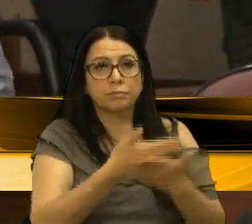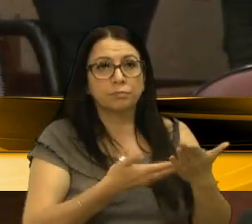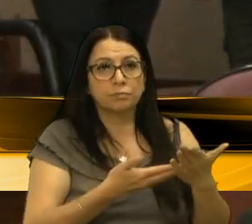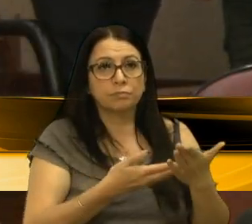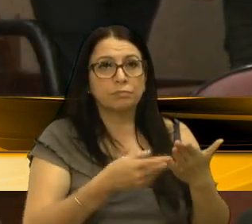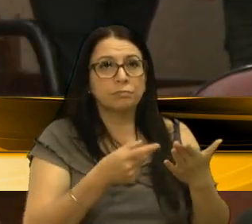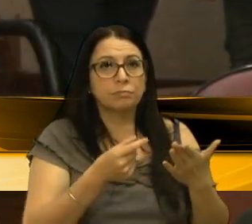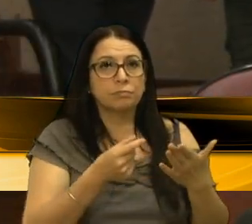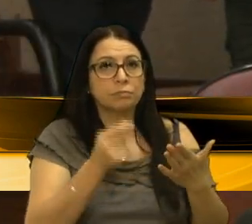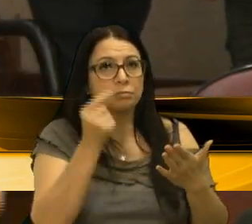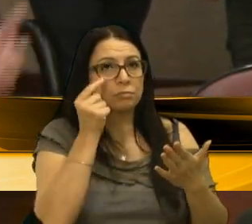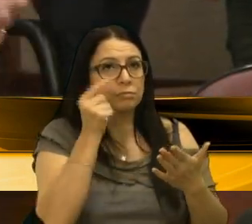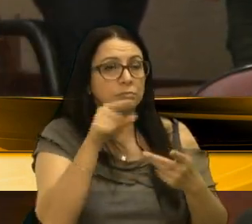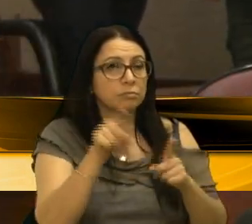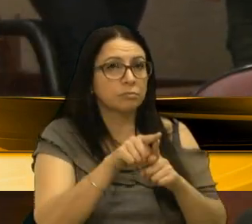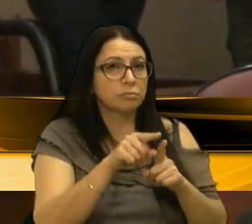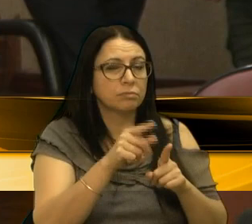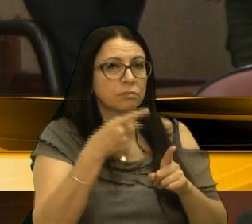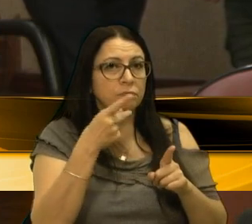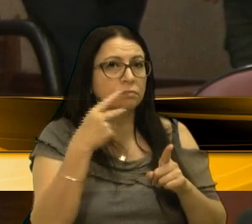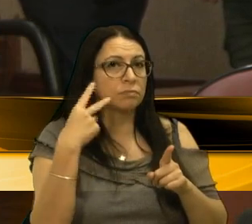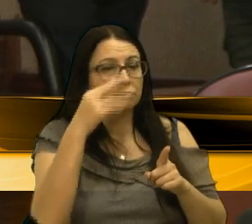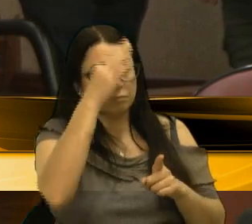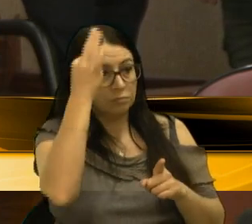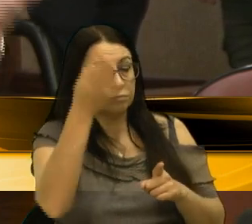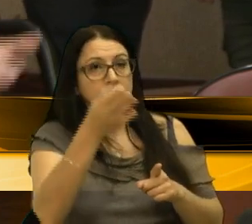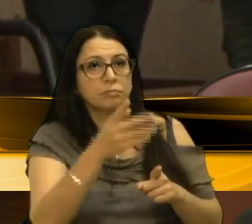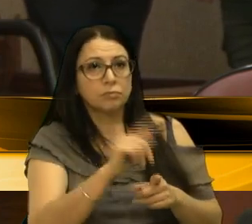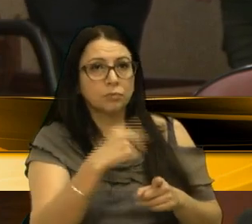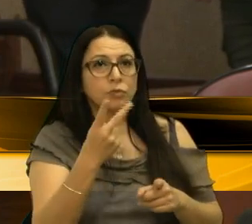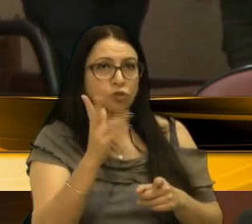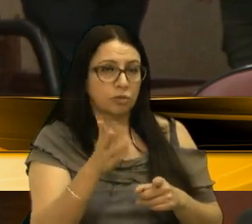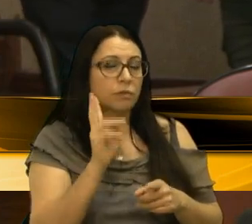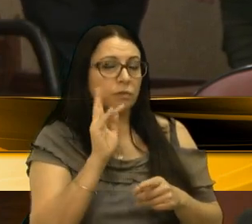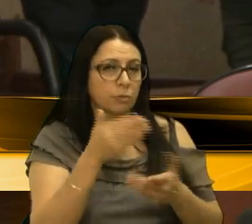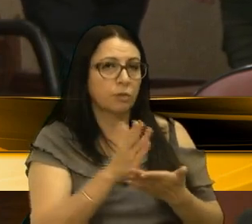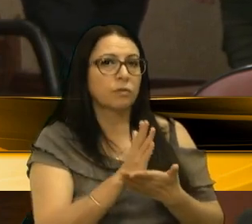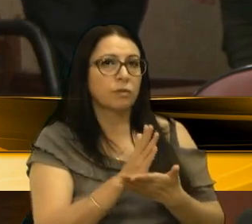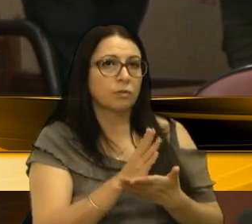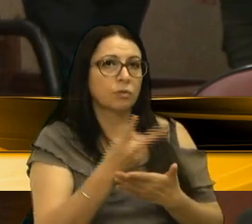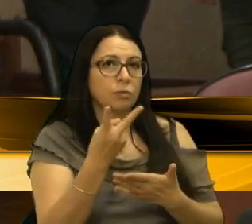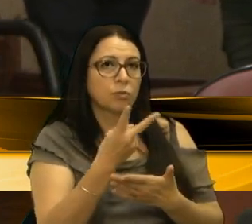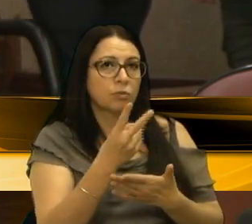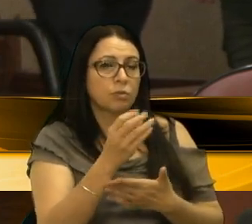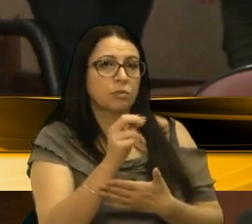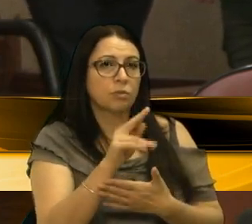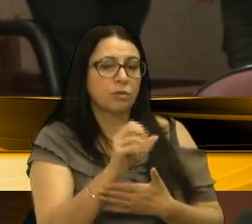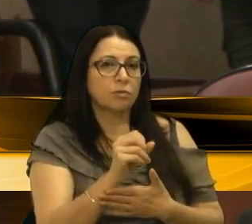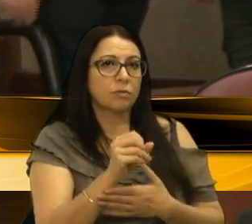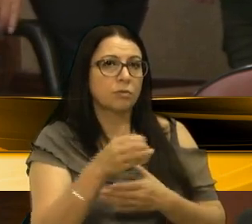Paulo, e tenho a palavra do vereador Gustavo, de que nós já vimos aprovados dois cargos de